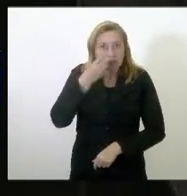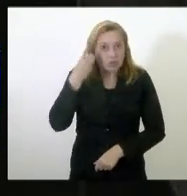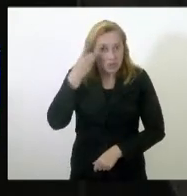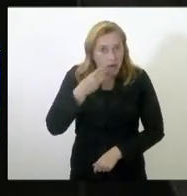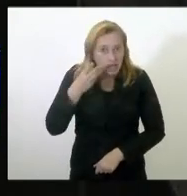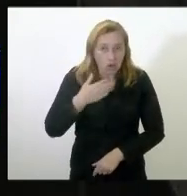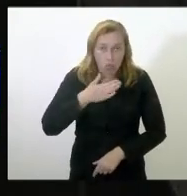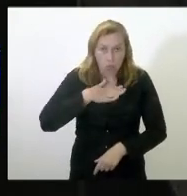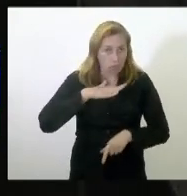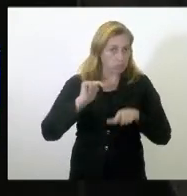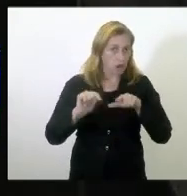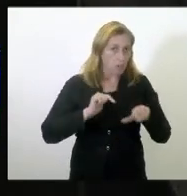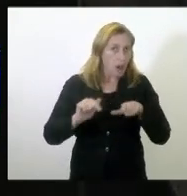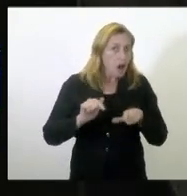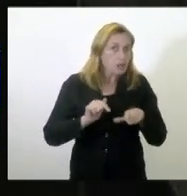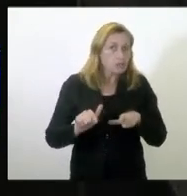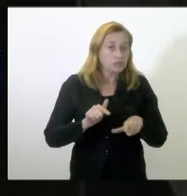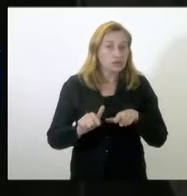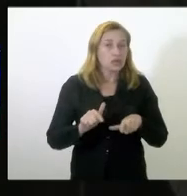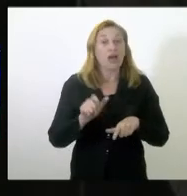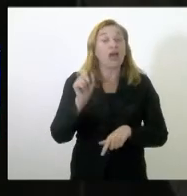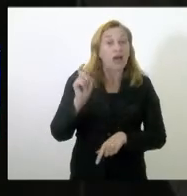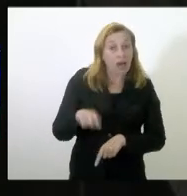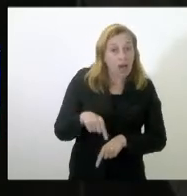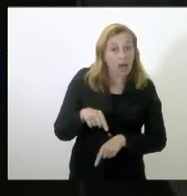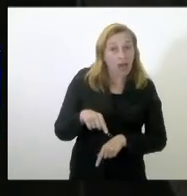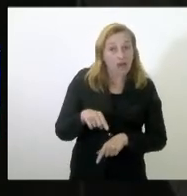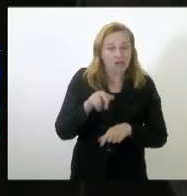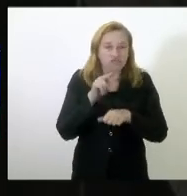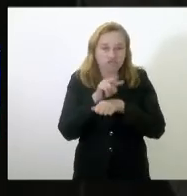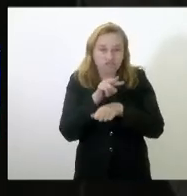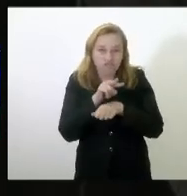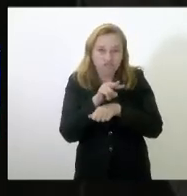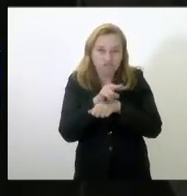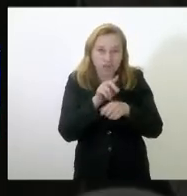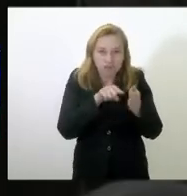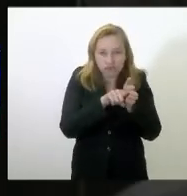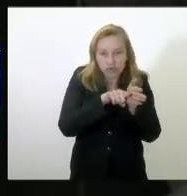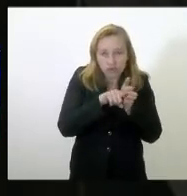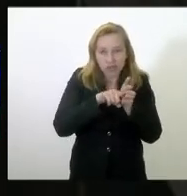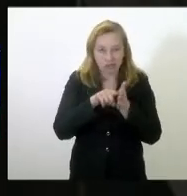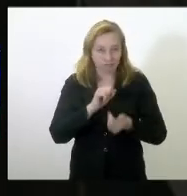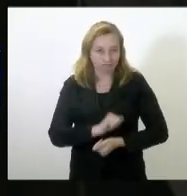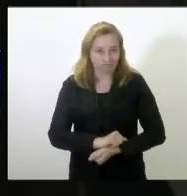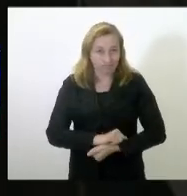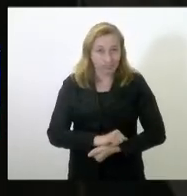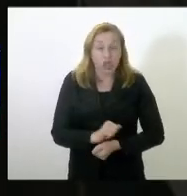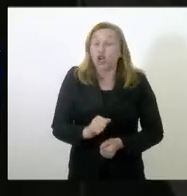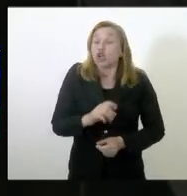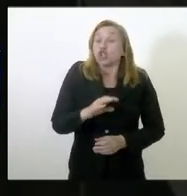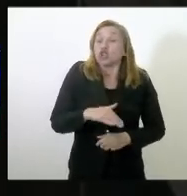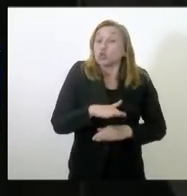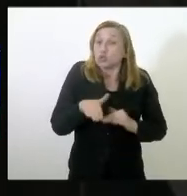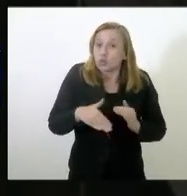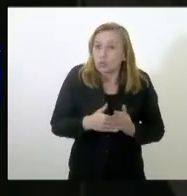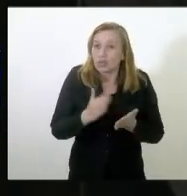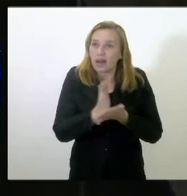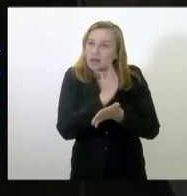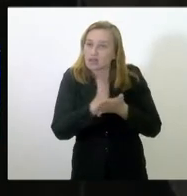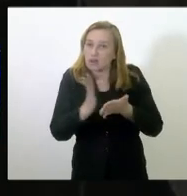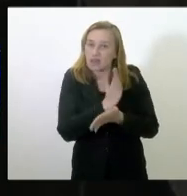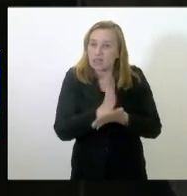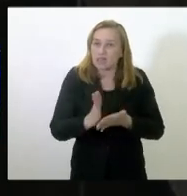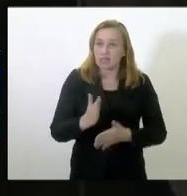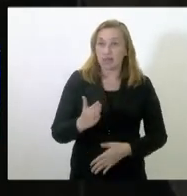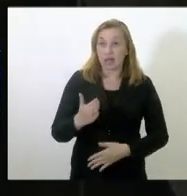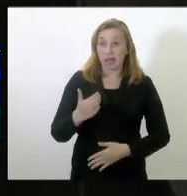minhas funções é a fiscalização. E todas as vezes que o meu